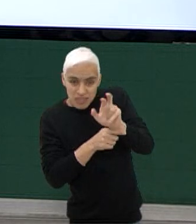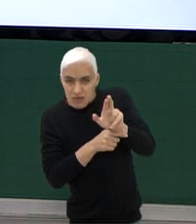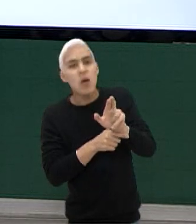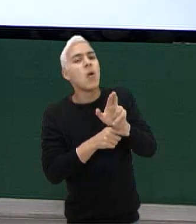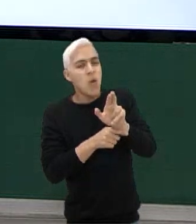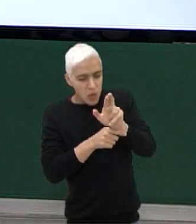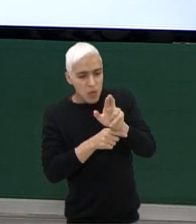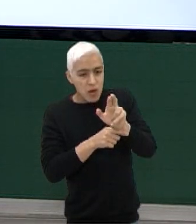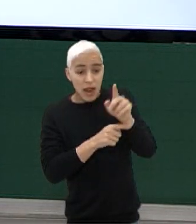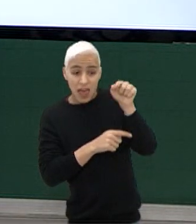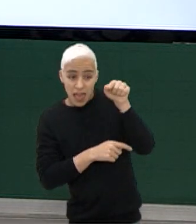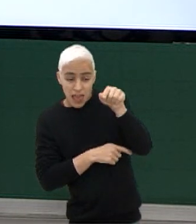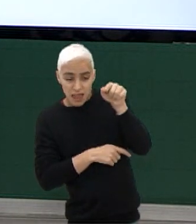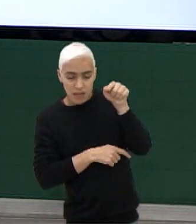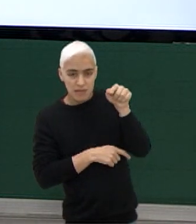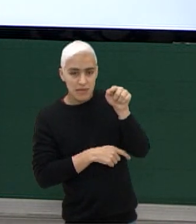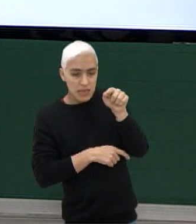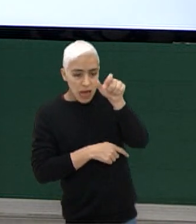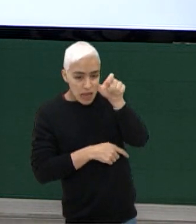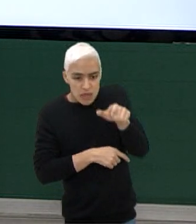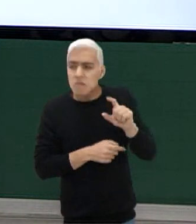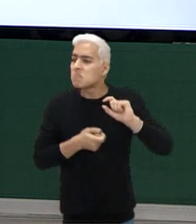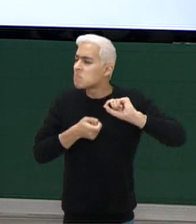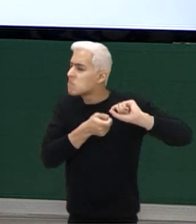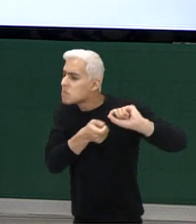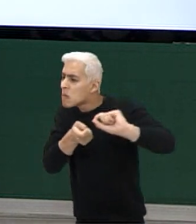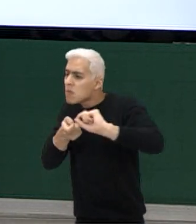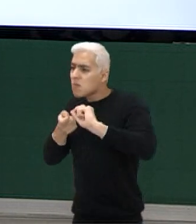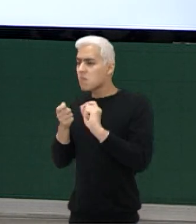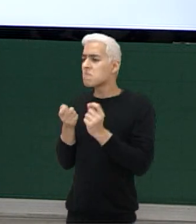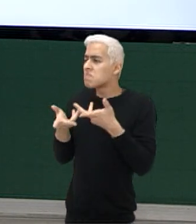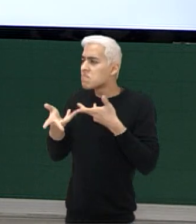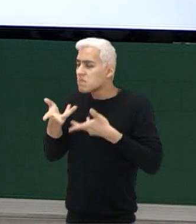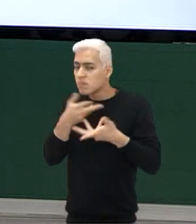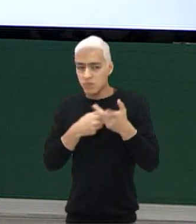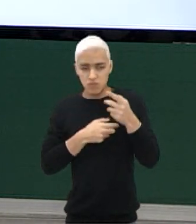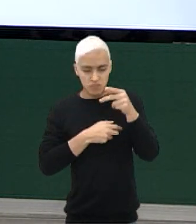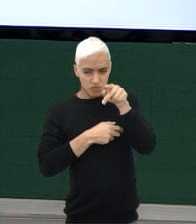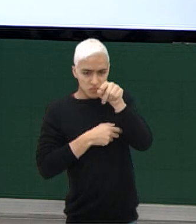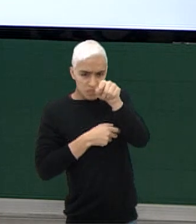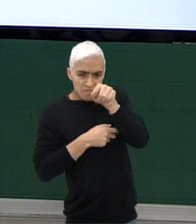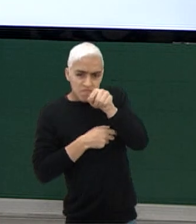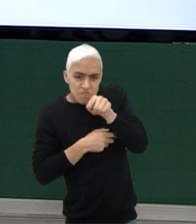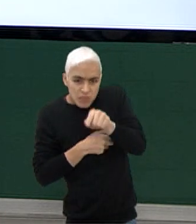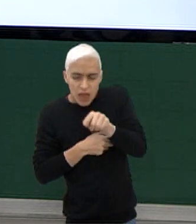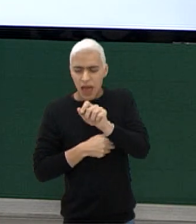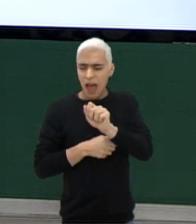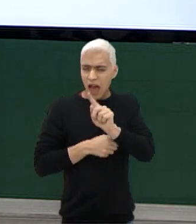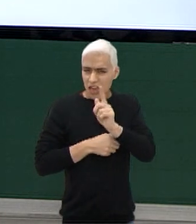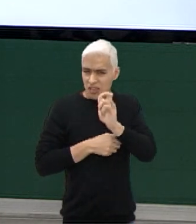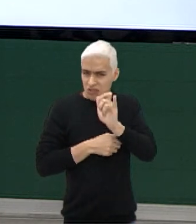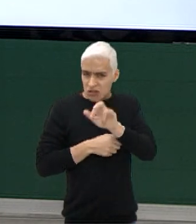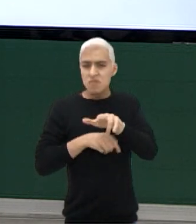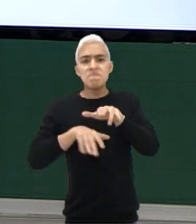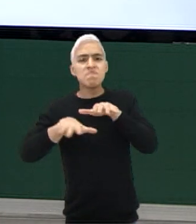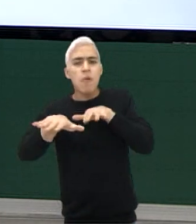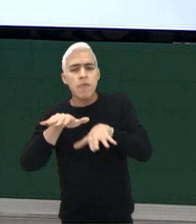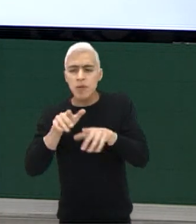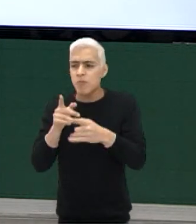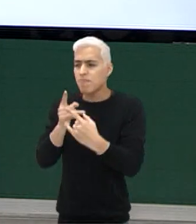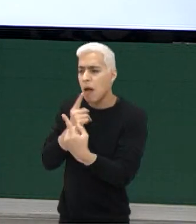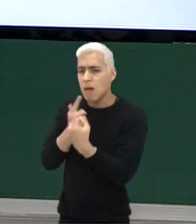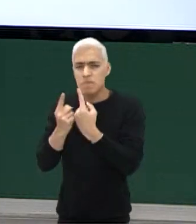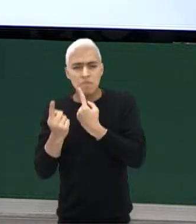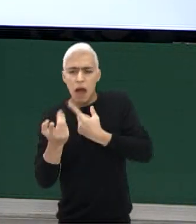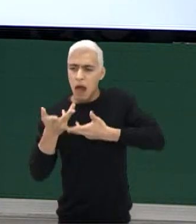movimento dialógico. Olha só. Ser coautor dos sentidos. 2 pontos. Agir no movimento